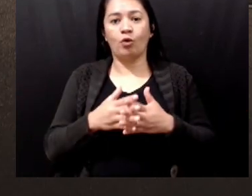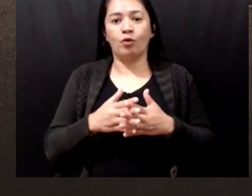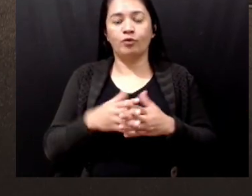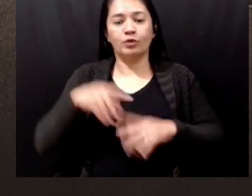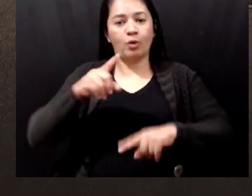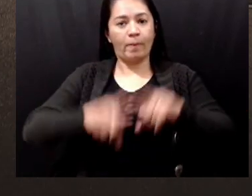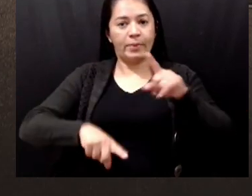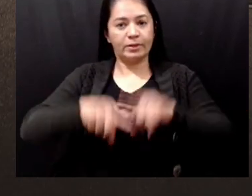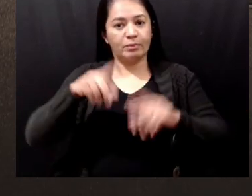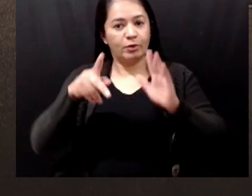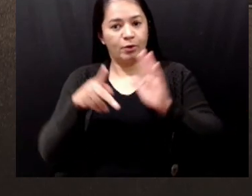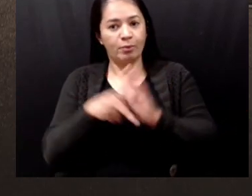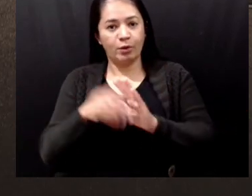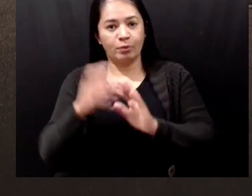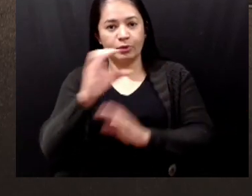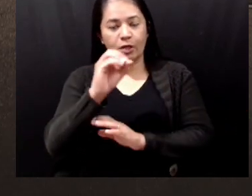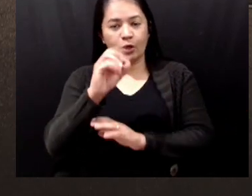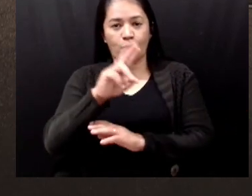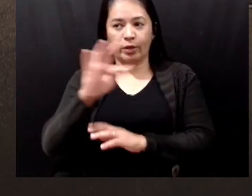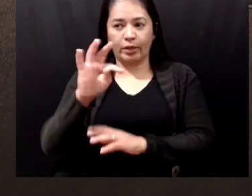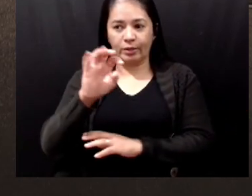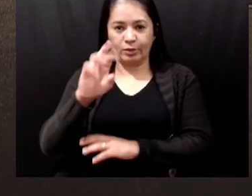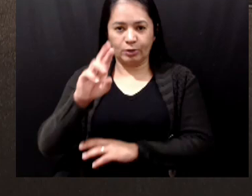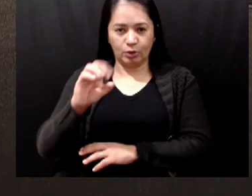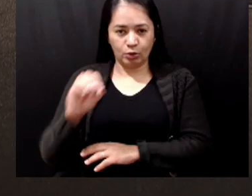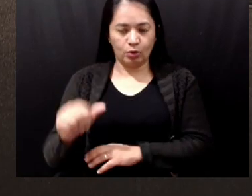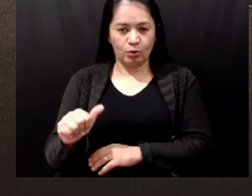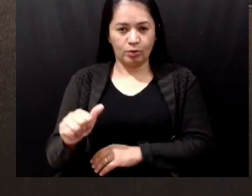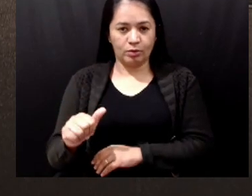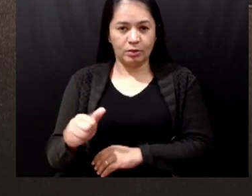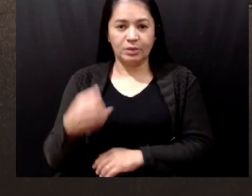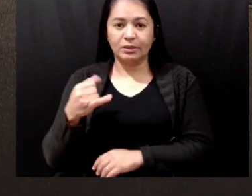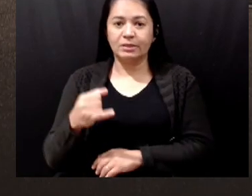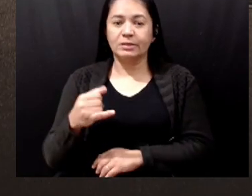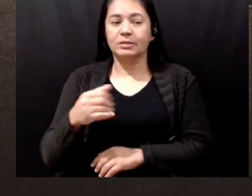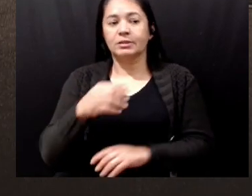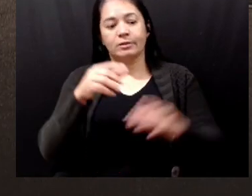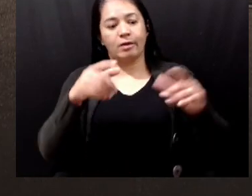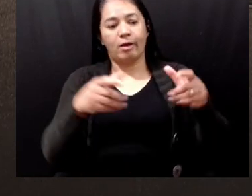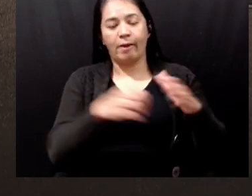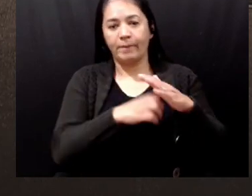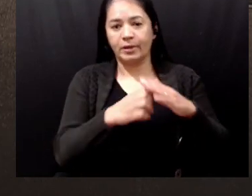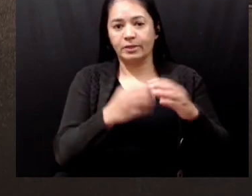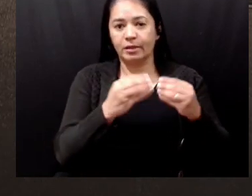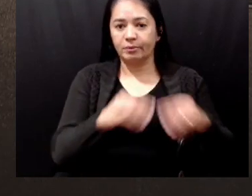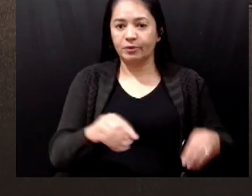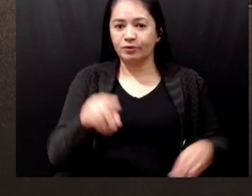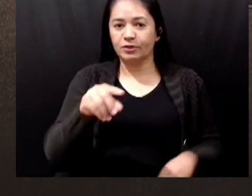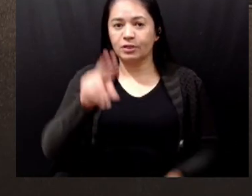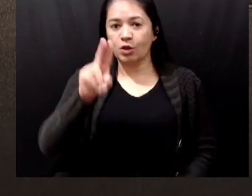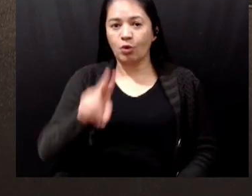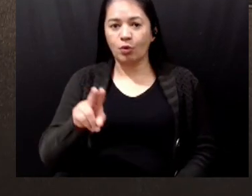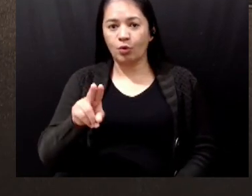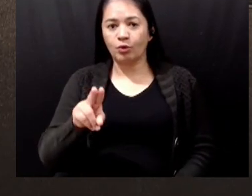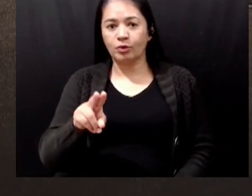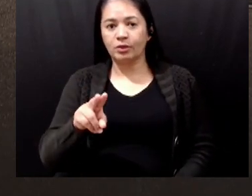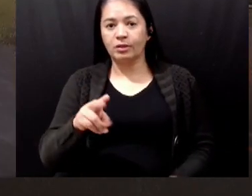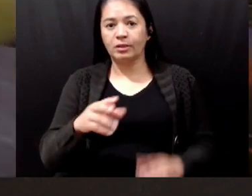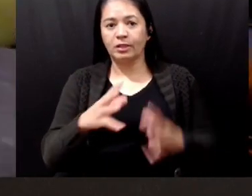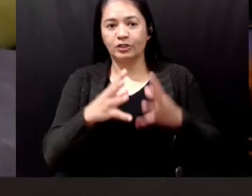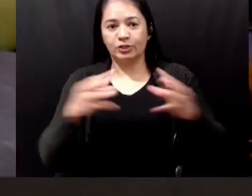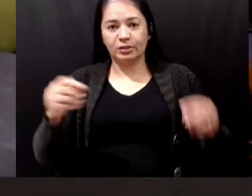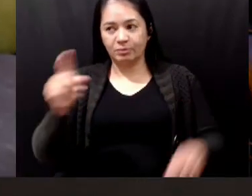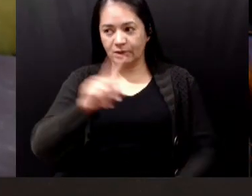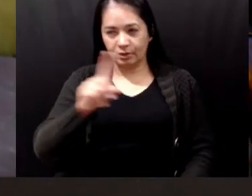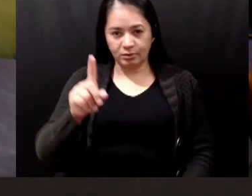Isso, né? Isso significa que se a corretora falir, os seus ativos, né, não desaparecem com a falência da corretora, né?